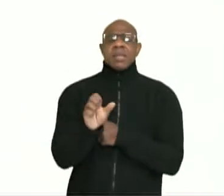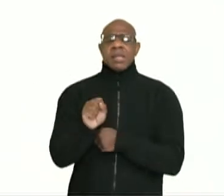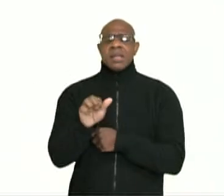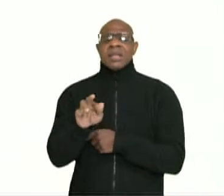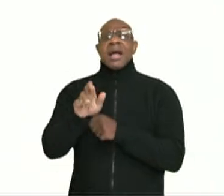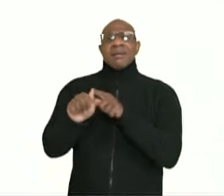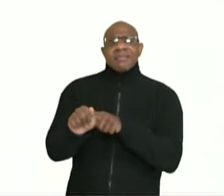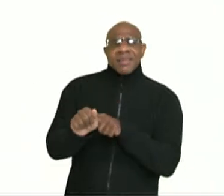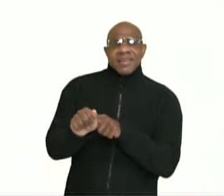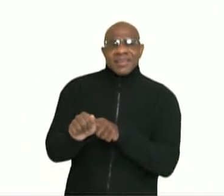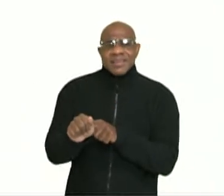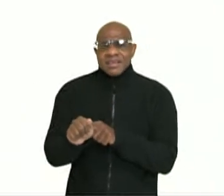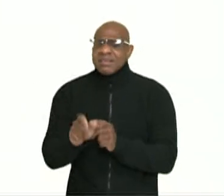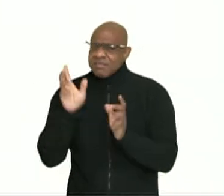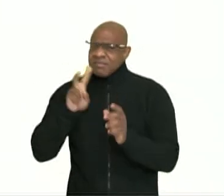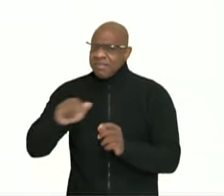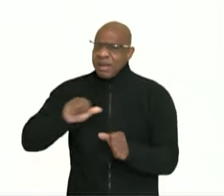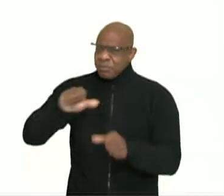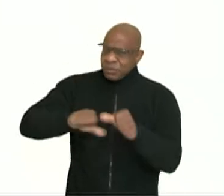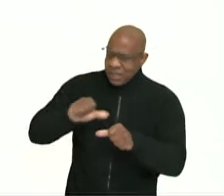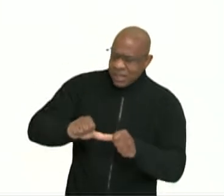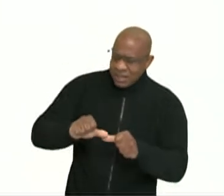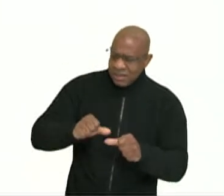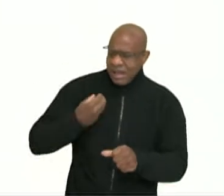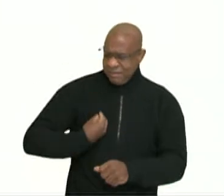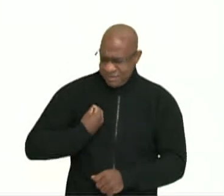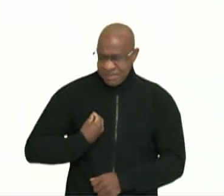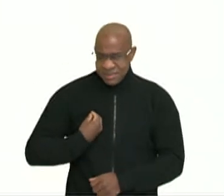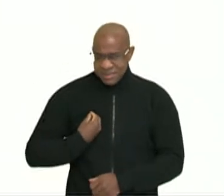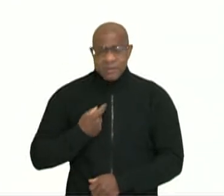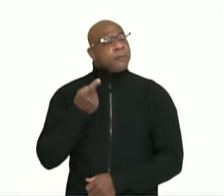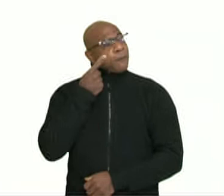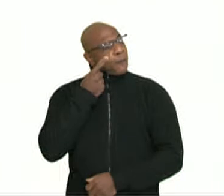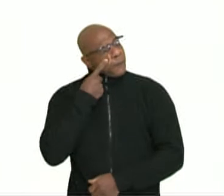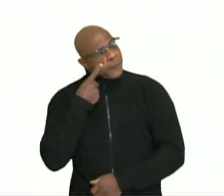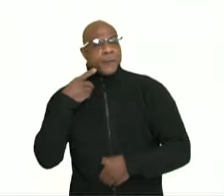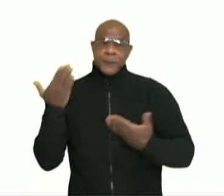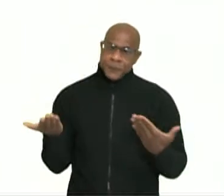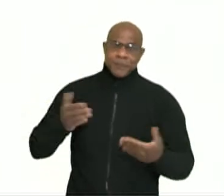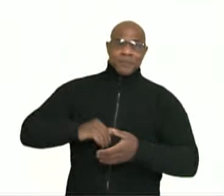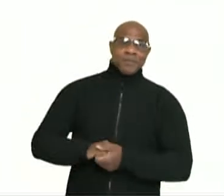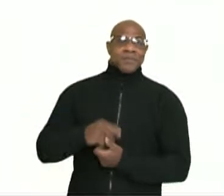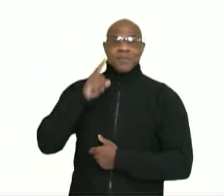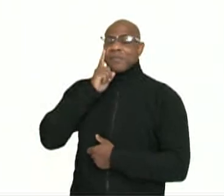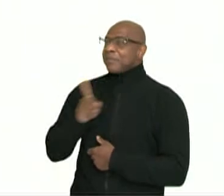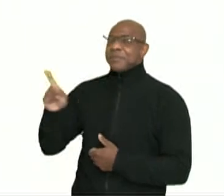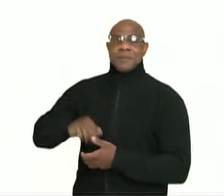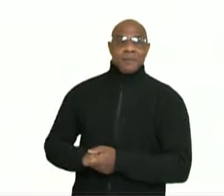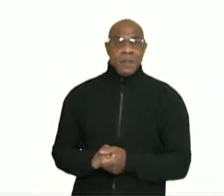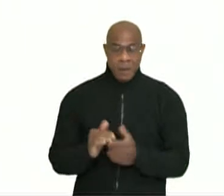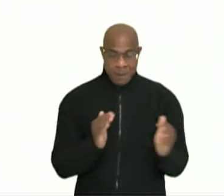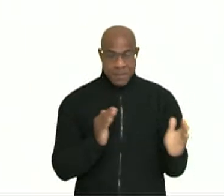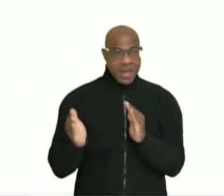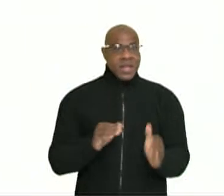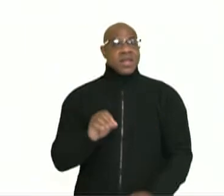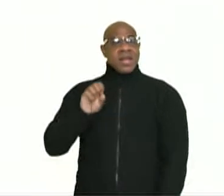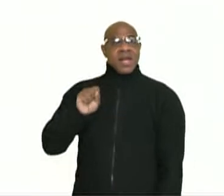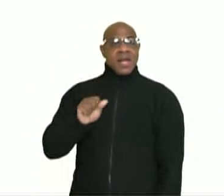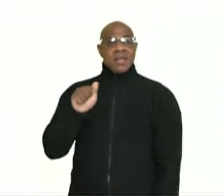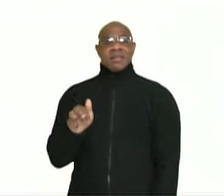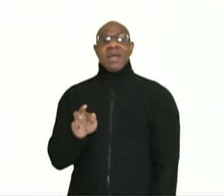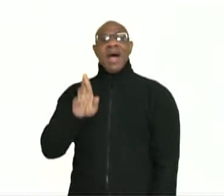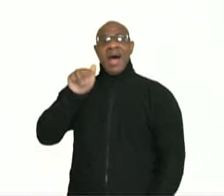eu saber? Vai mudar em alguma coisa a minha vida? Vai sim. Olha lá, o período da safra a gente